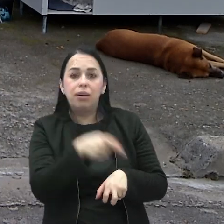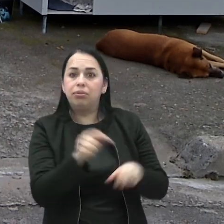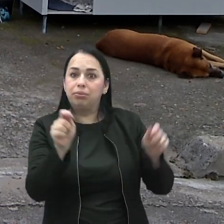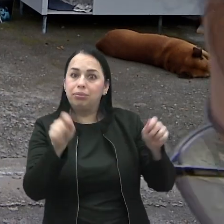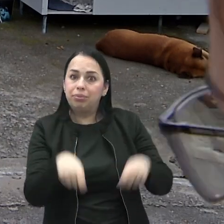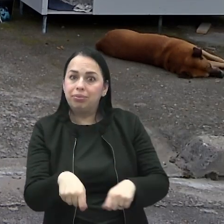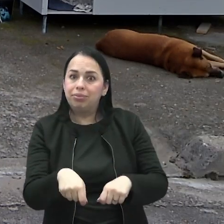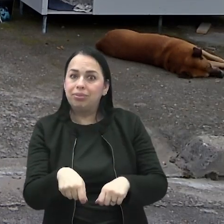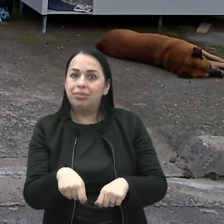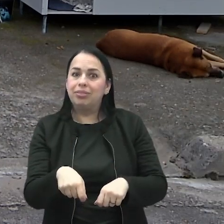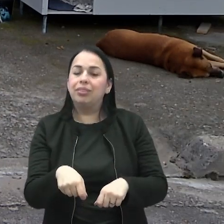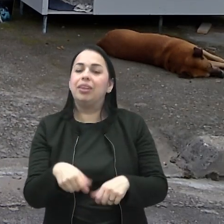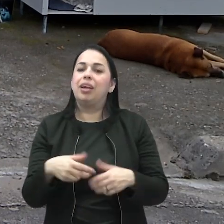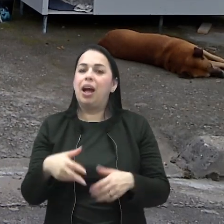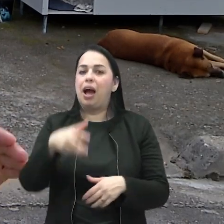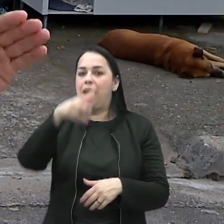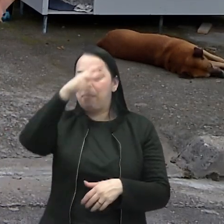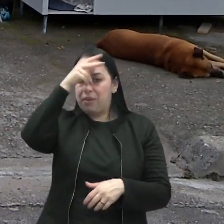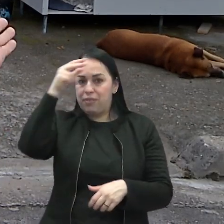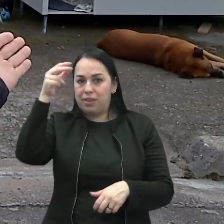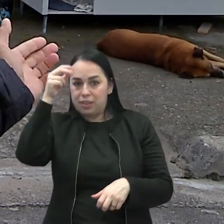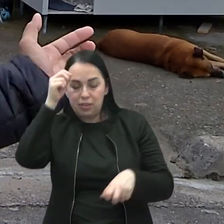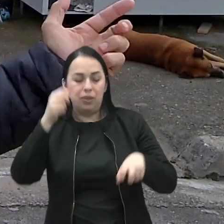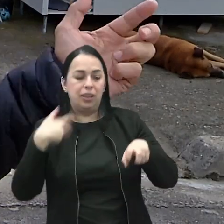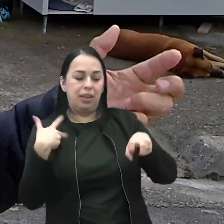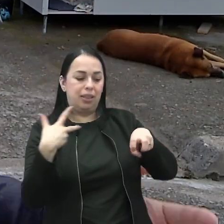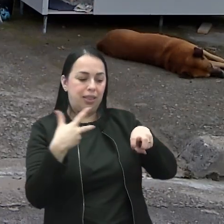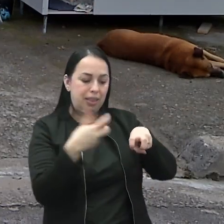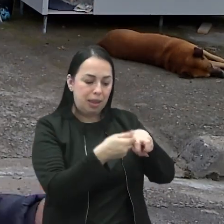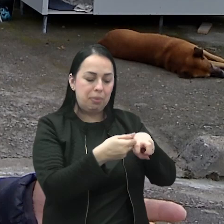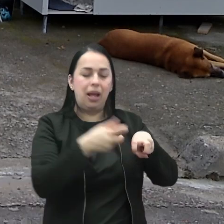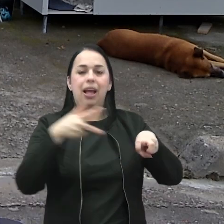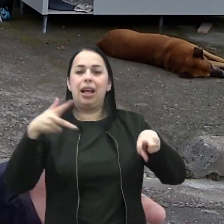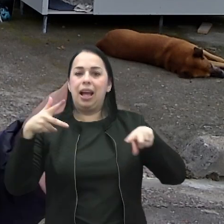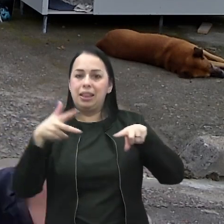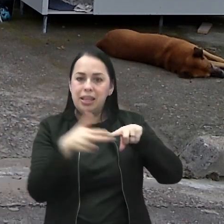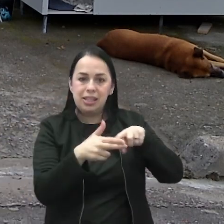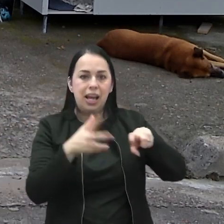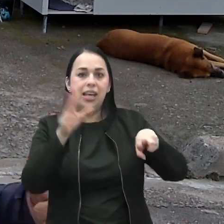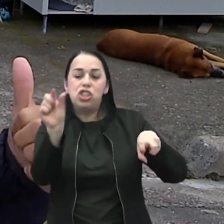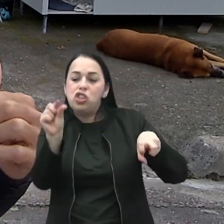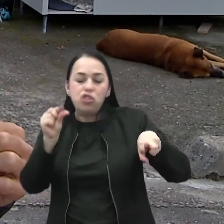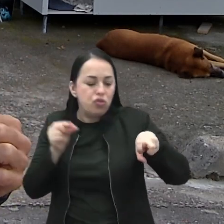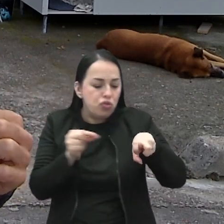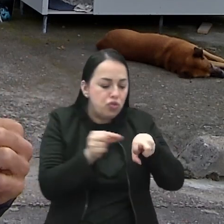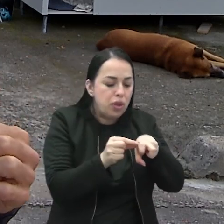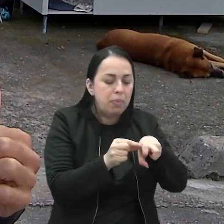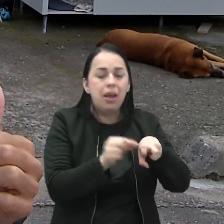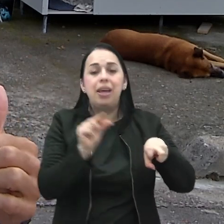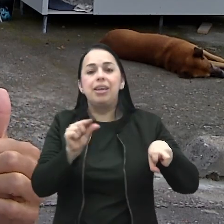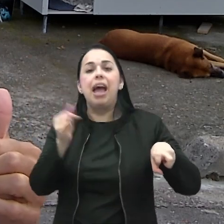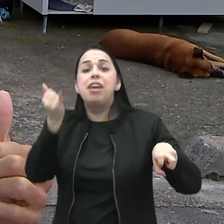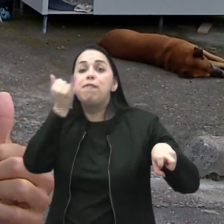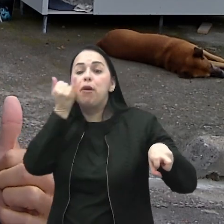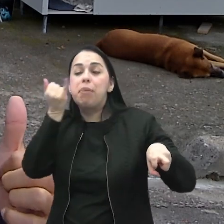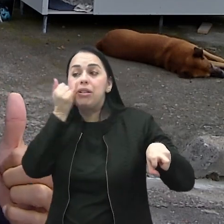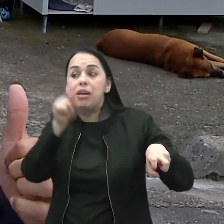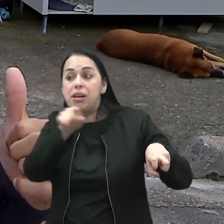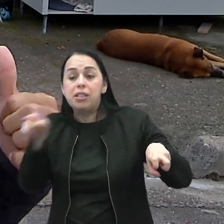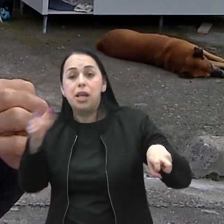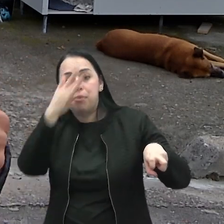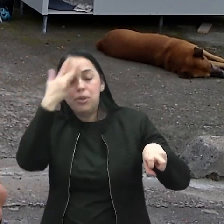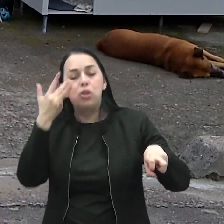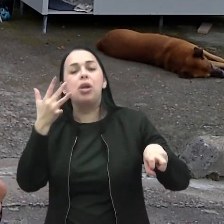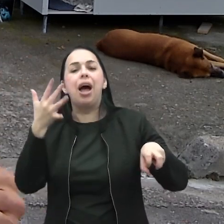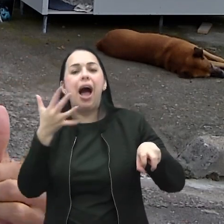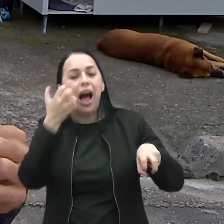para uma adoção responsável. Então o poder público agora pode entrar com a parte dele também, que é vacinar, castrar, chipar e colocar os animais no banco de dados. Porque